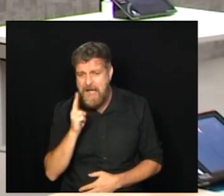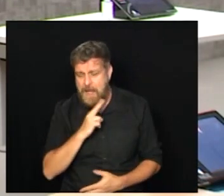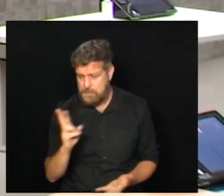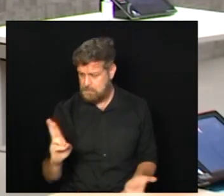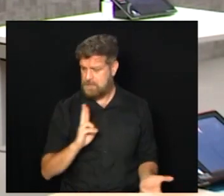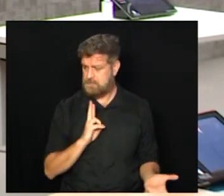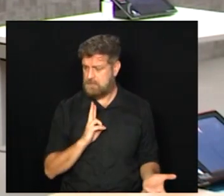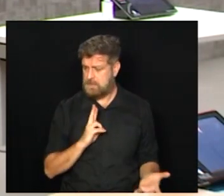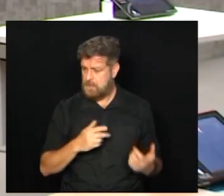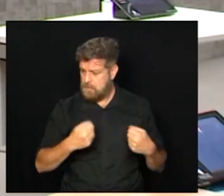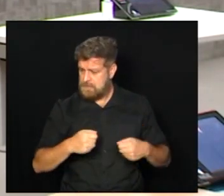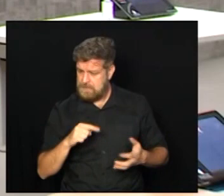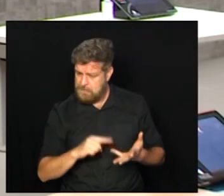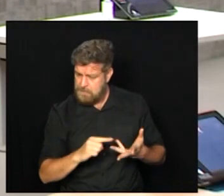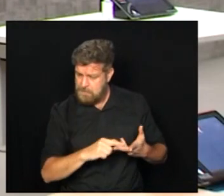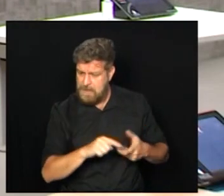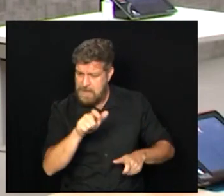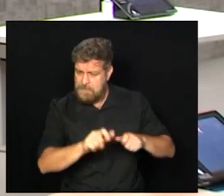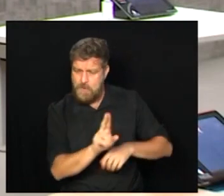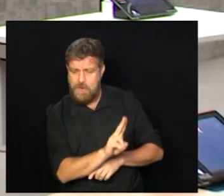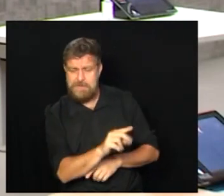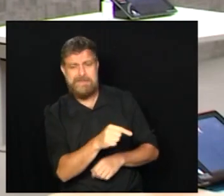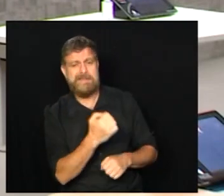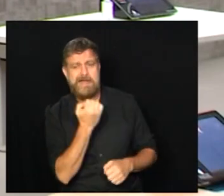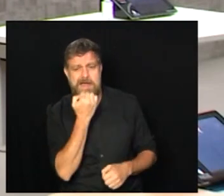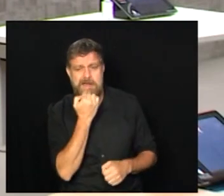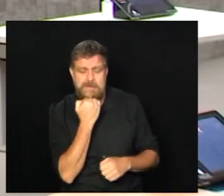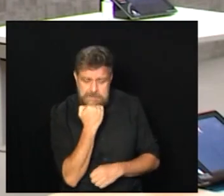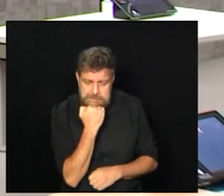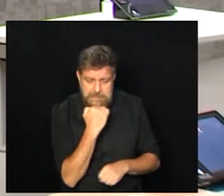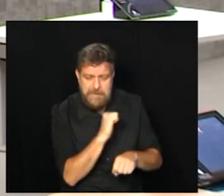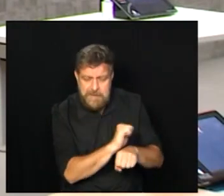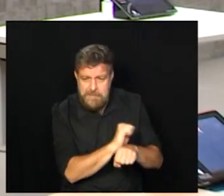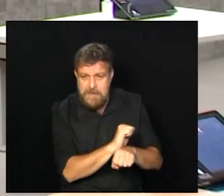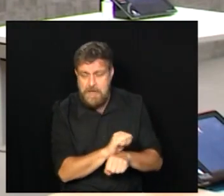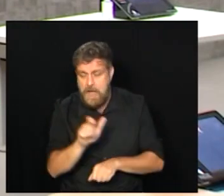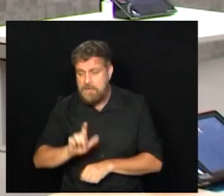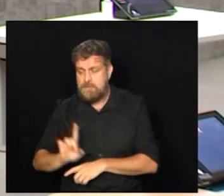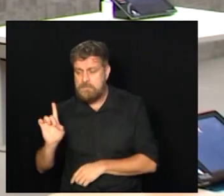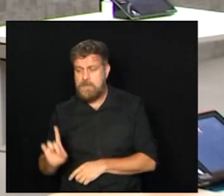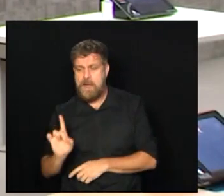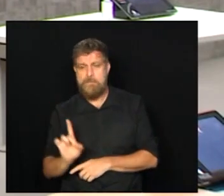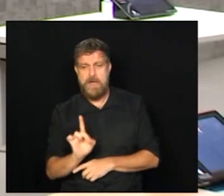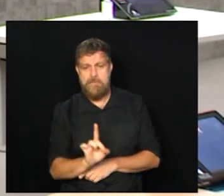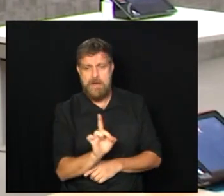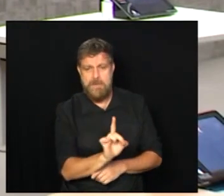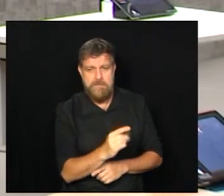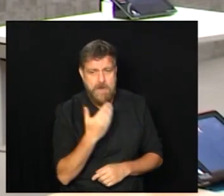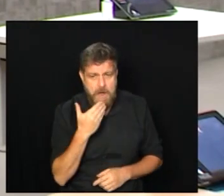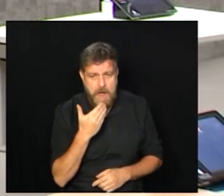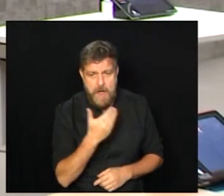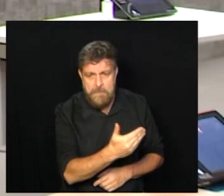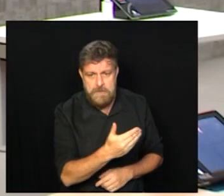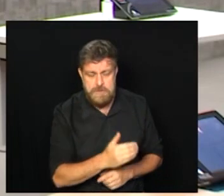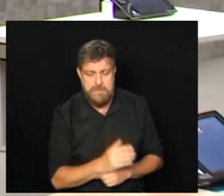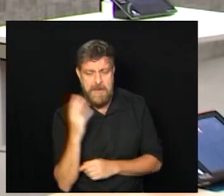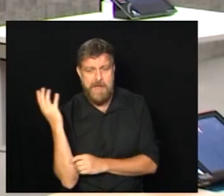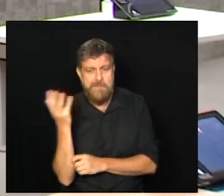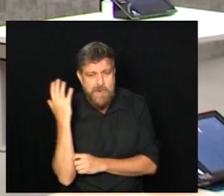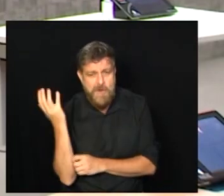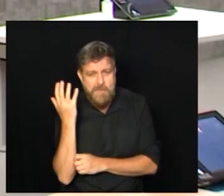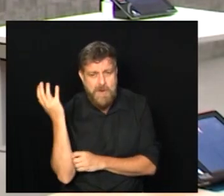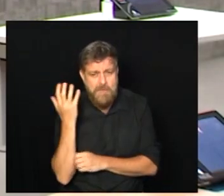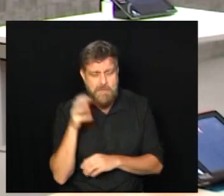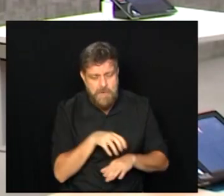é necessário. As pessoas que usam não podem esperar, as pessoas que vão até o local para fazer esse pedido da ambulância, do